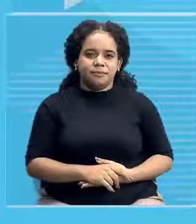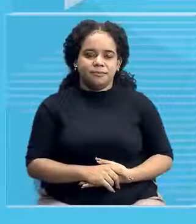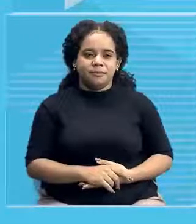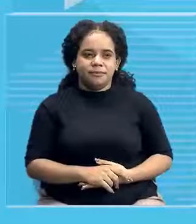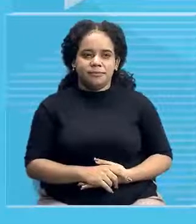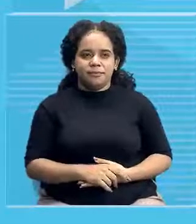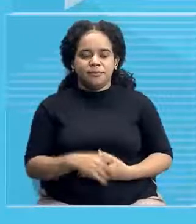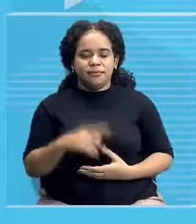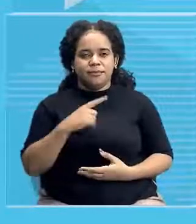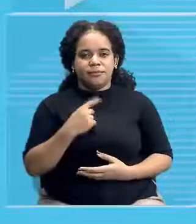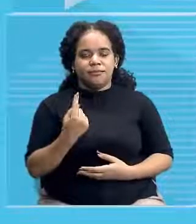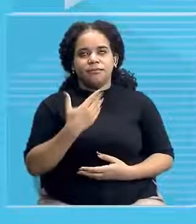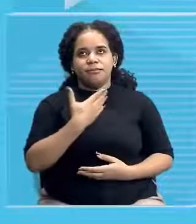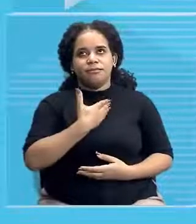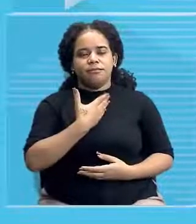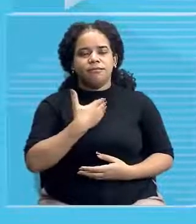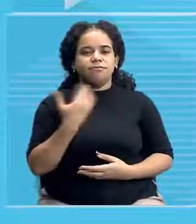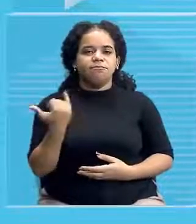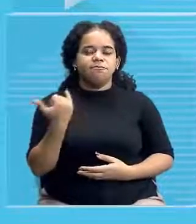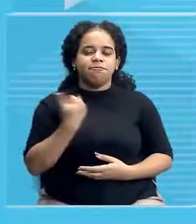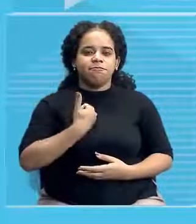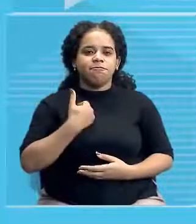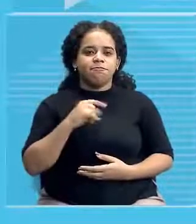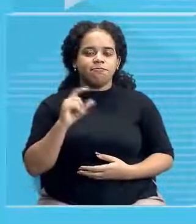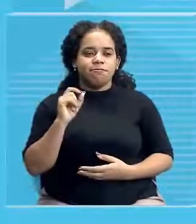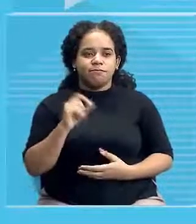Eu tenho um amigo meu que diz assim: